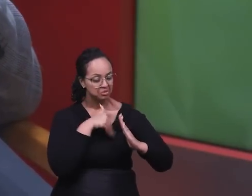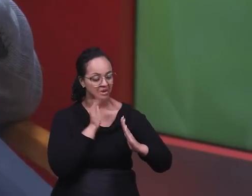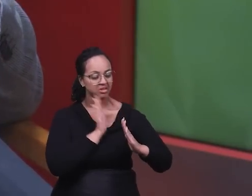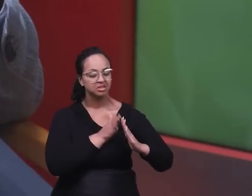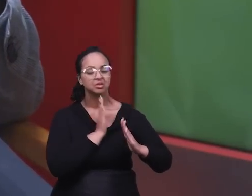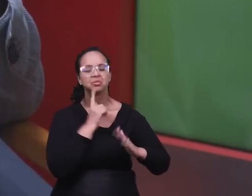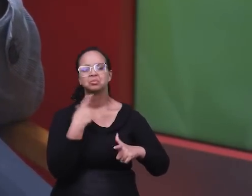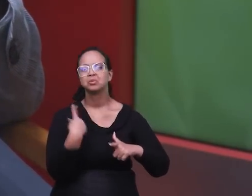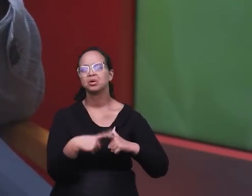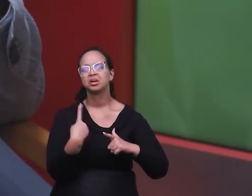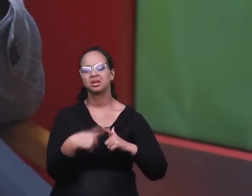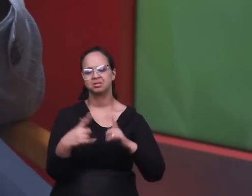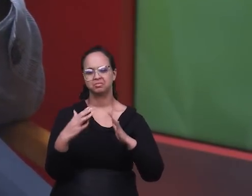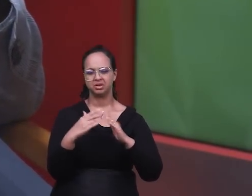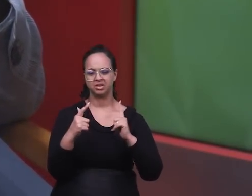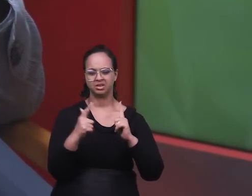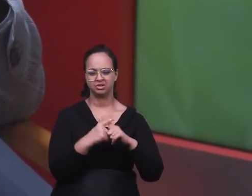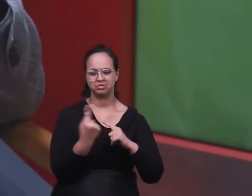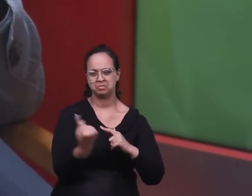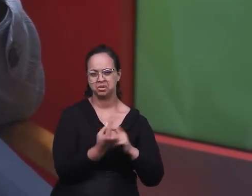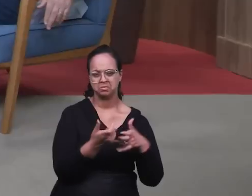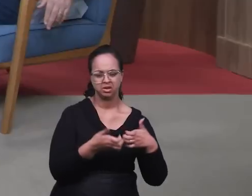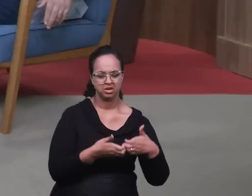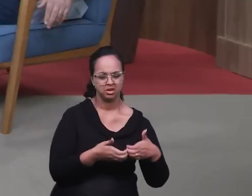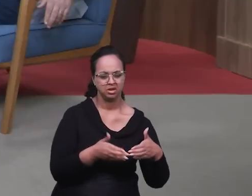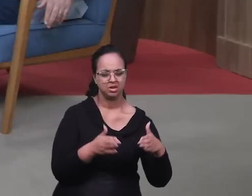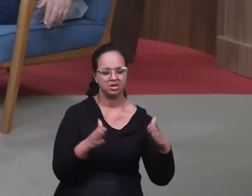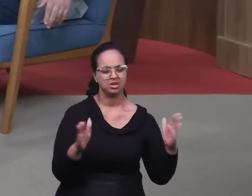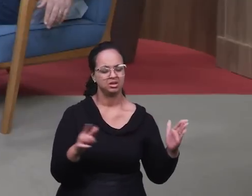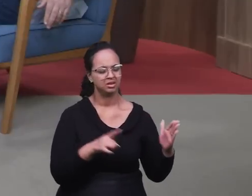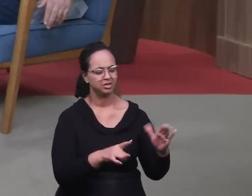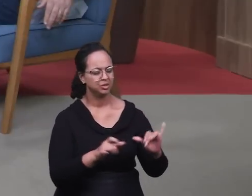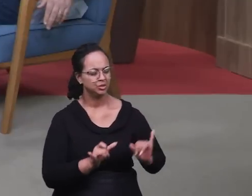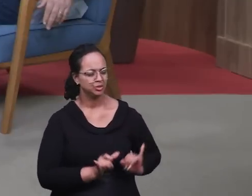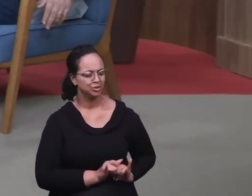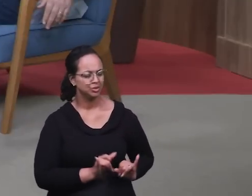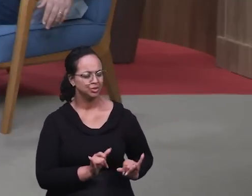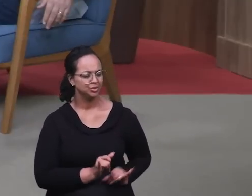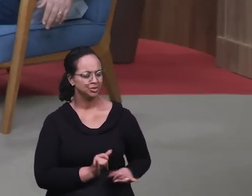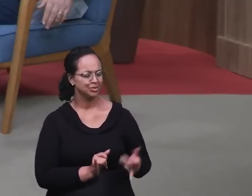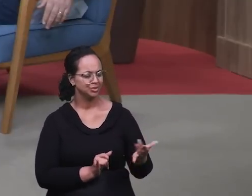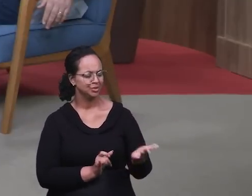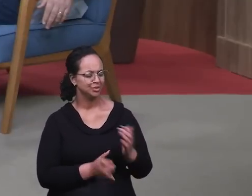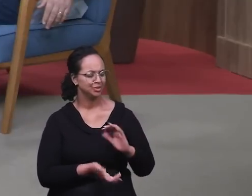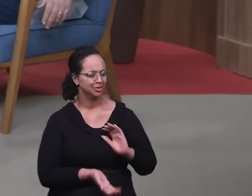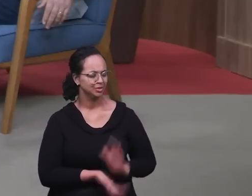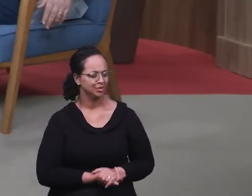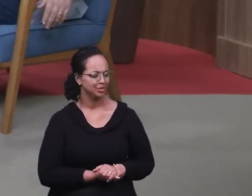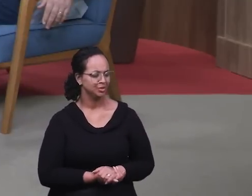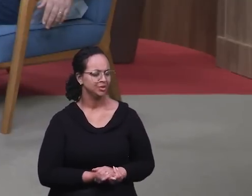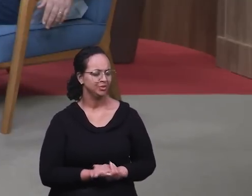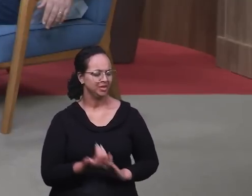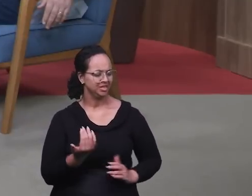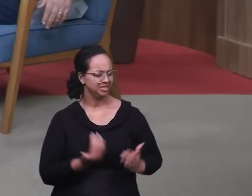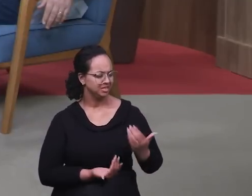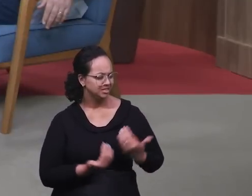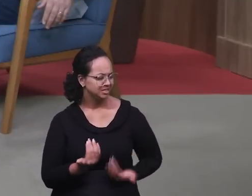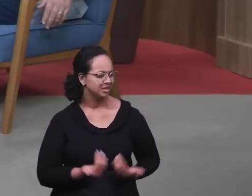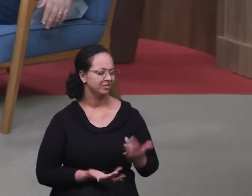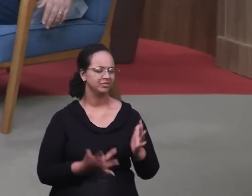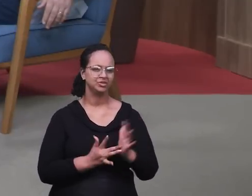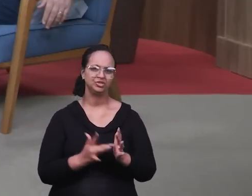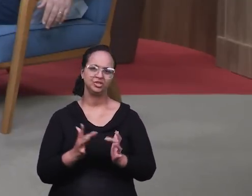igreja primitiva, principalmente, né, Jesus era só sofrimento, porque falar que era servo